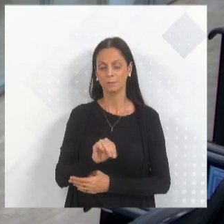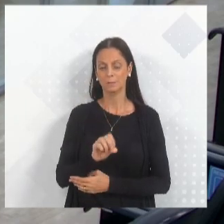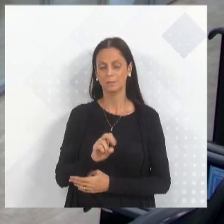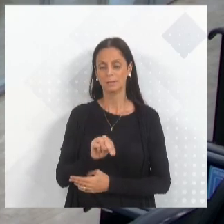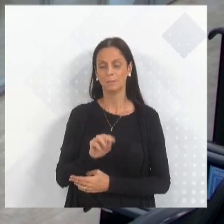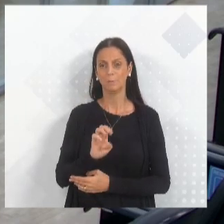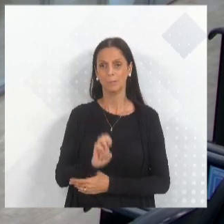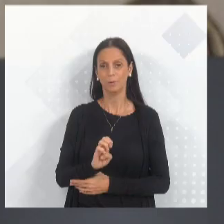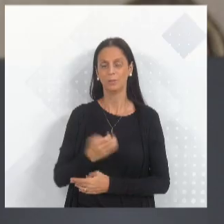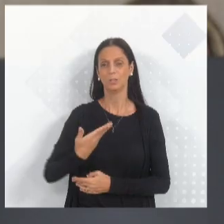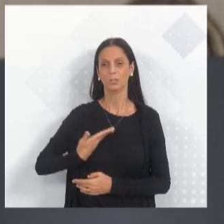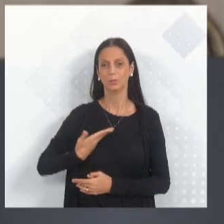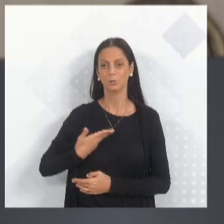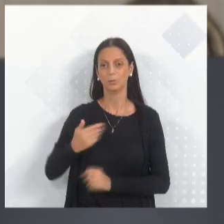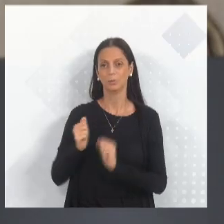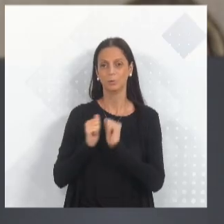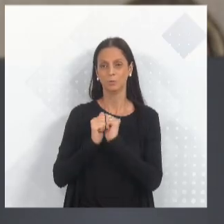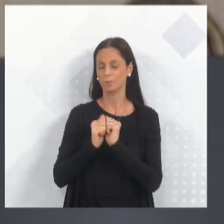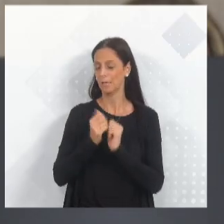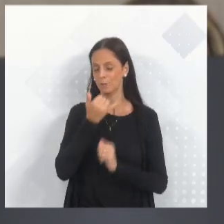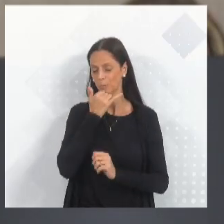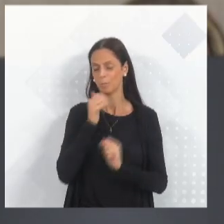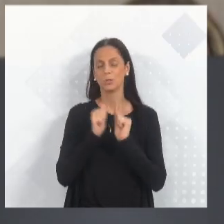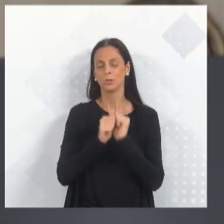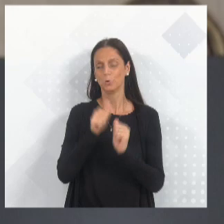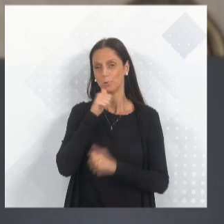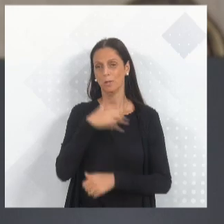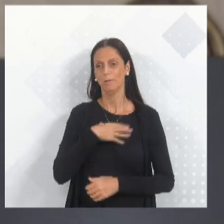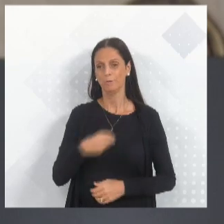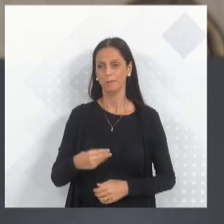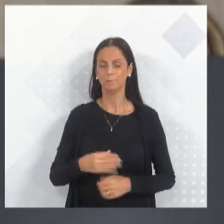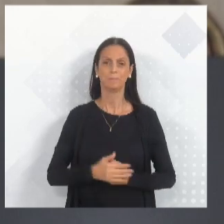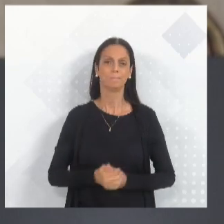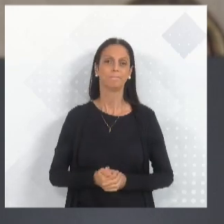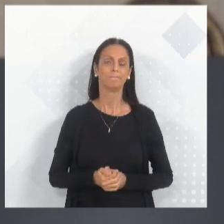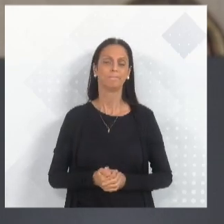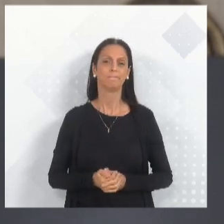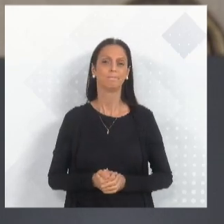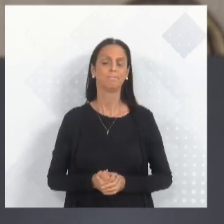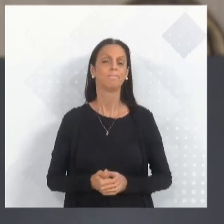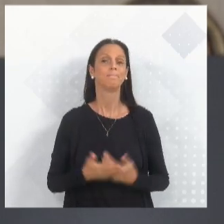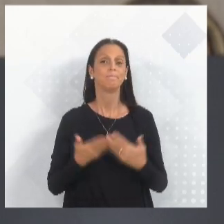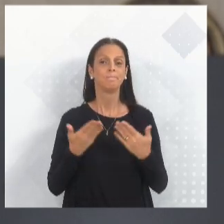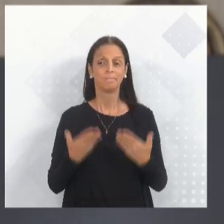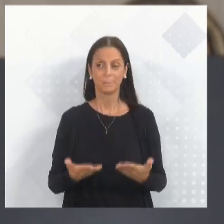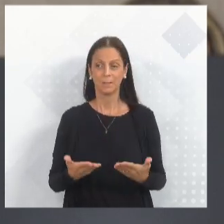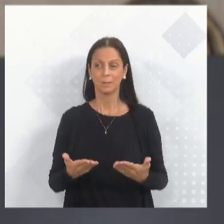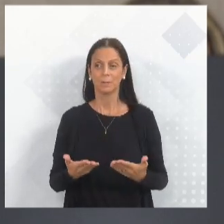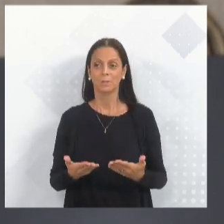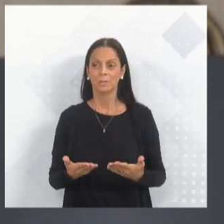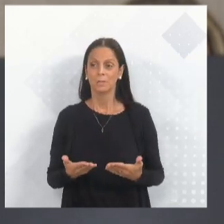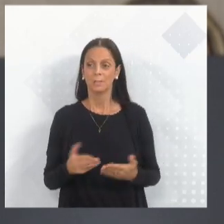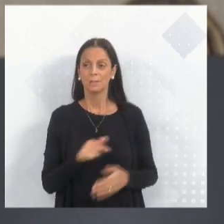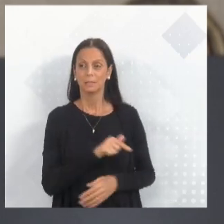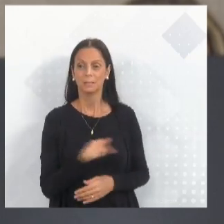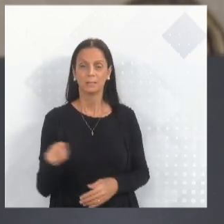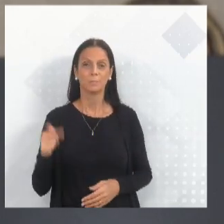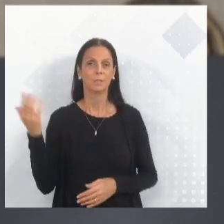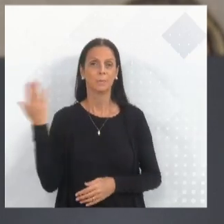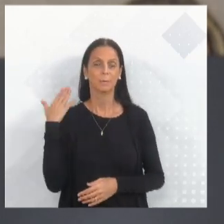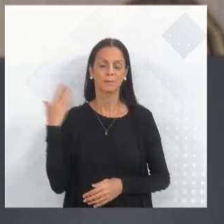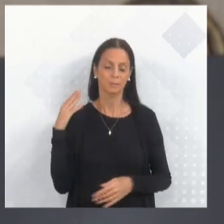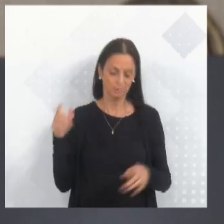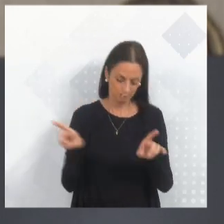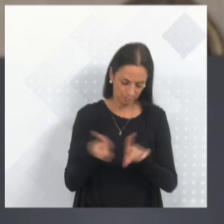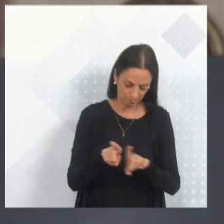obrigada Vereador Maurício go só a título de reforçar esse seu encaminhamento semana passada a gente também fez um